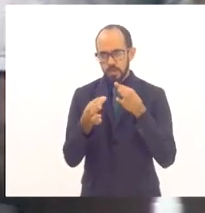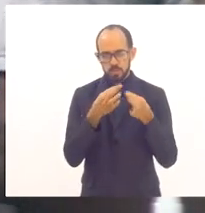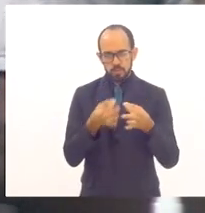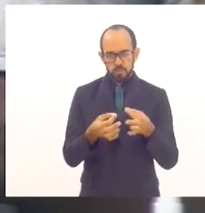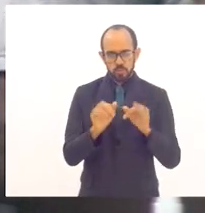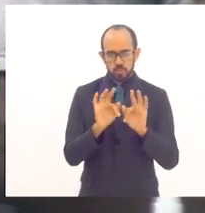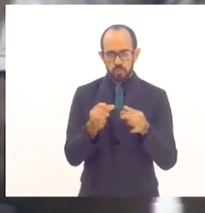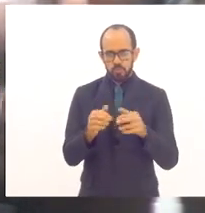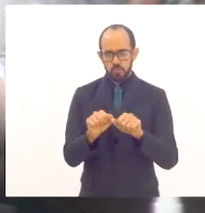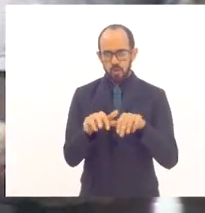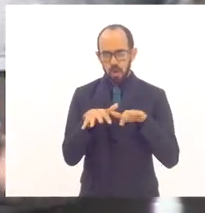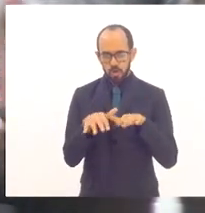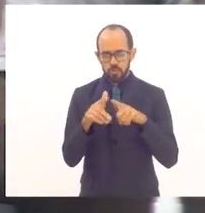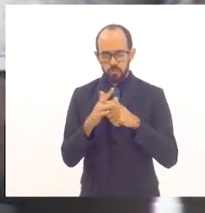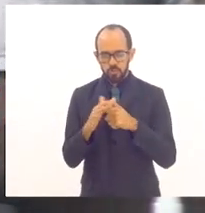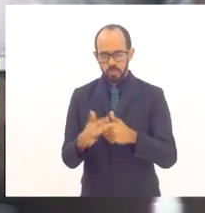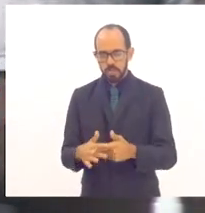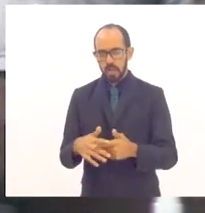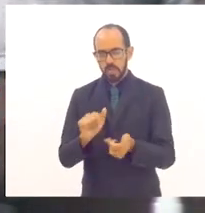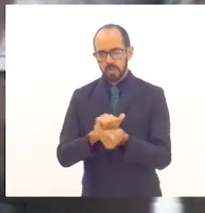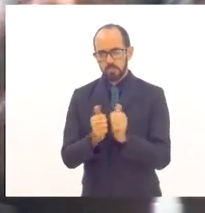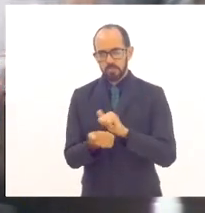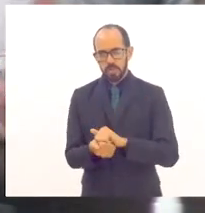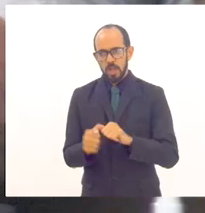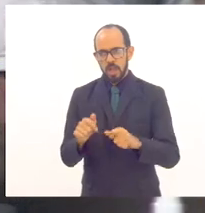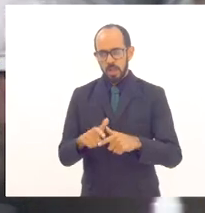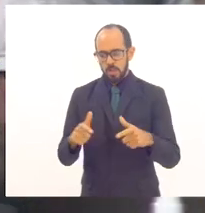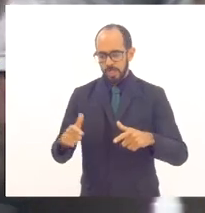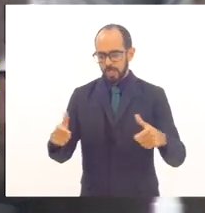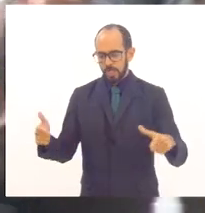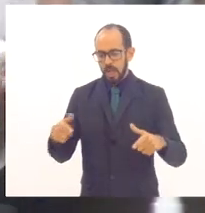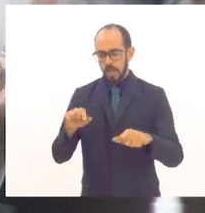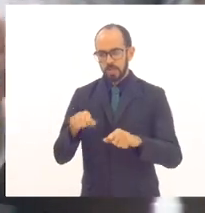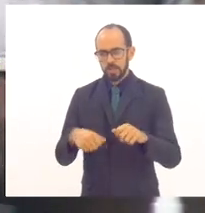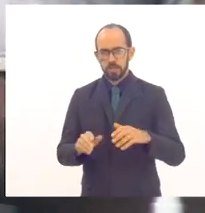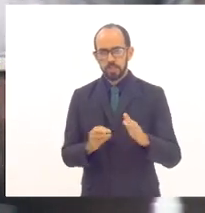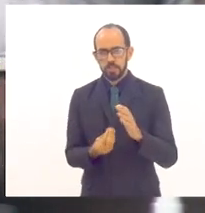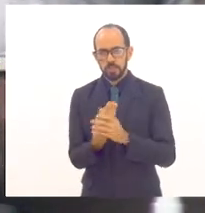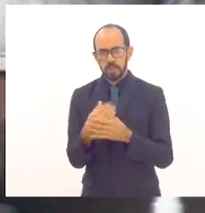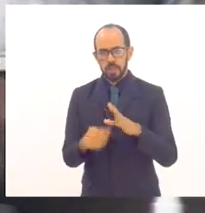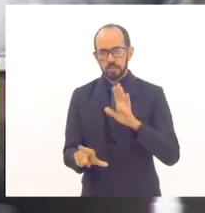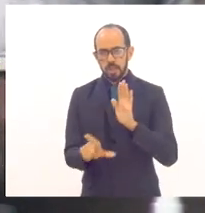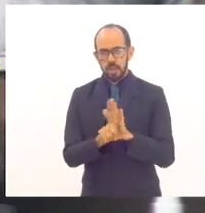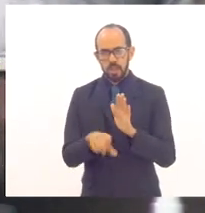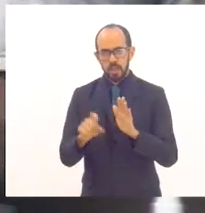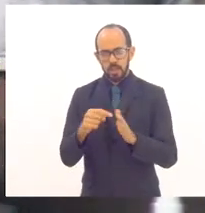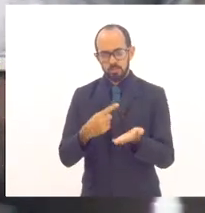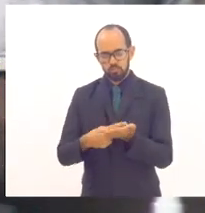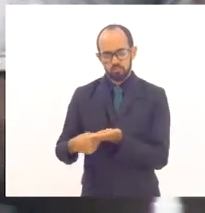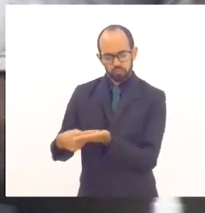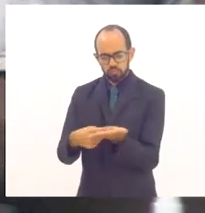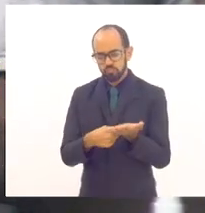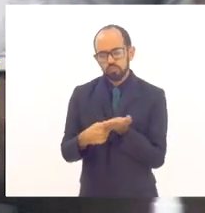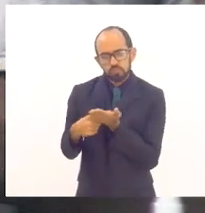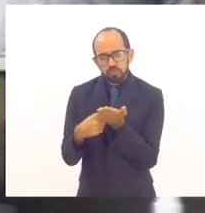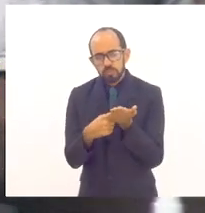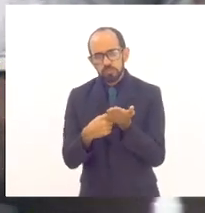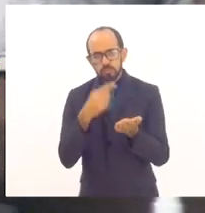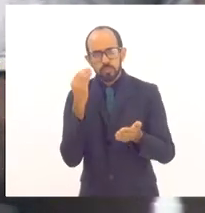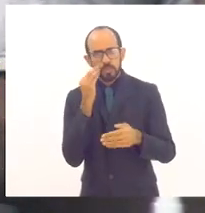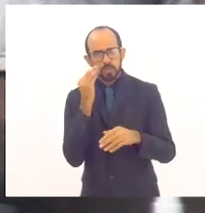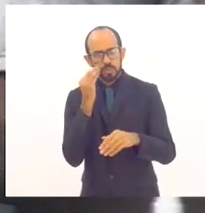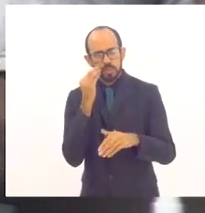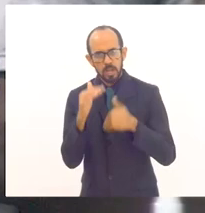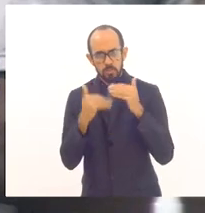fórum, vamos aprimorar, ampliar, legitimar e vamos avançar para buscar o maior